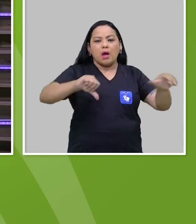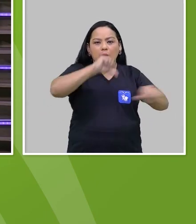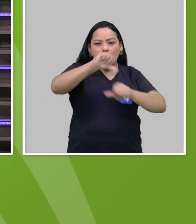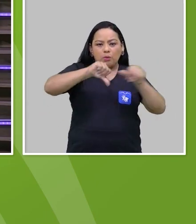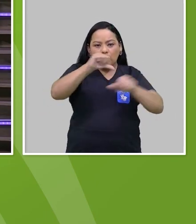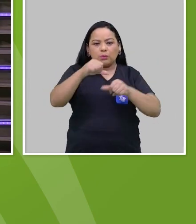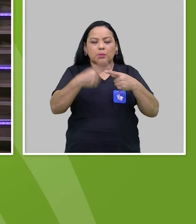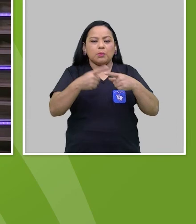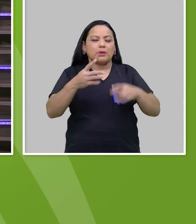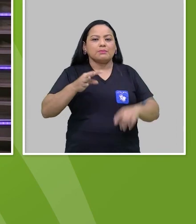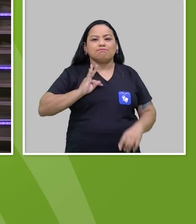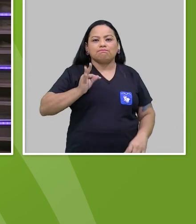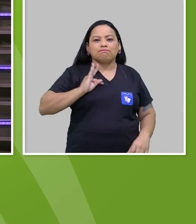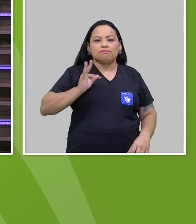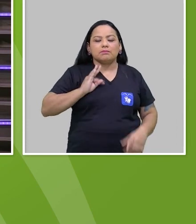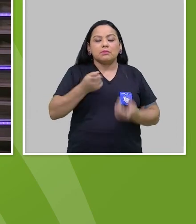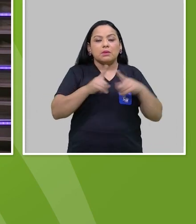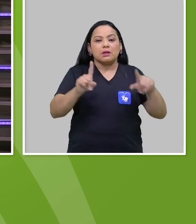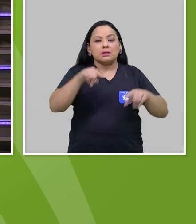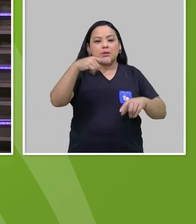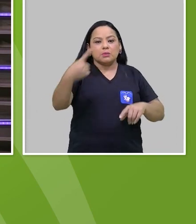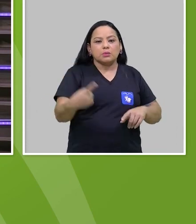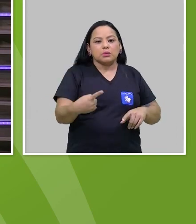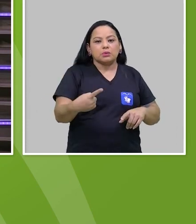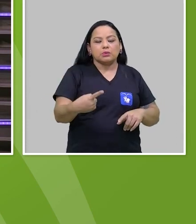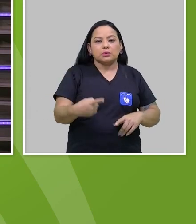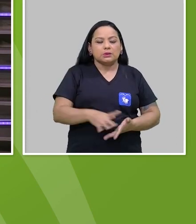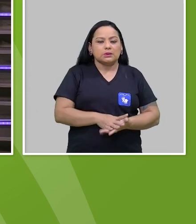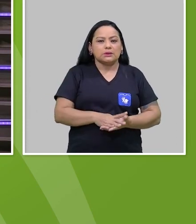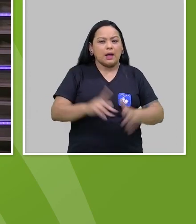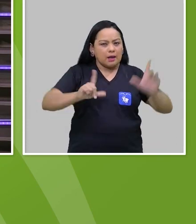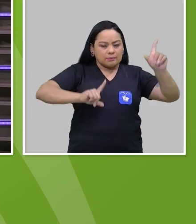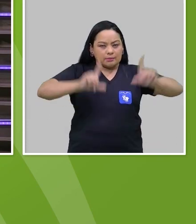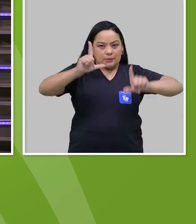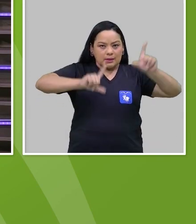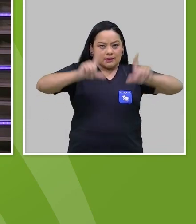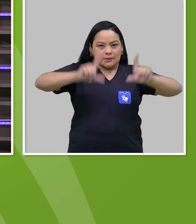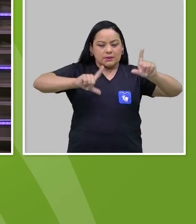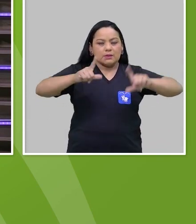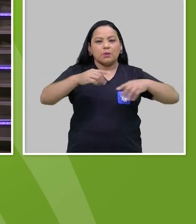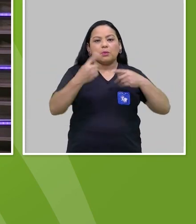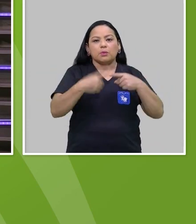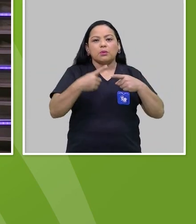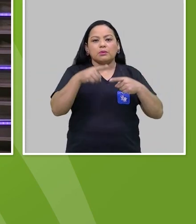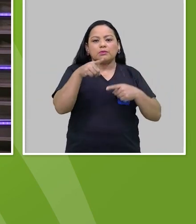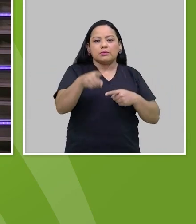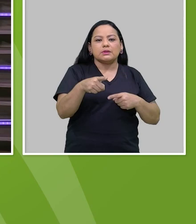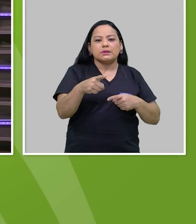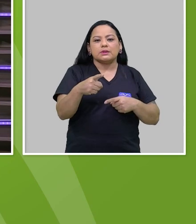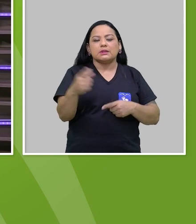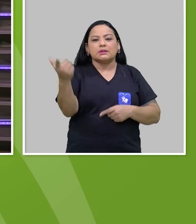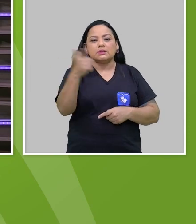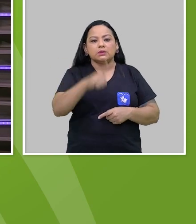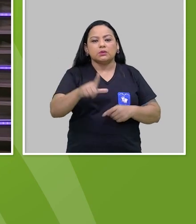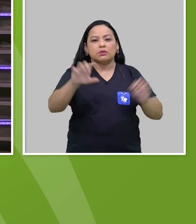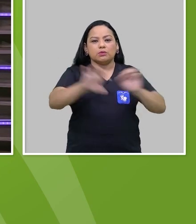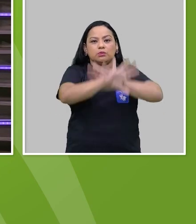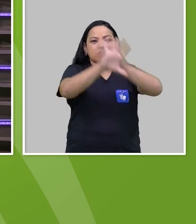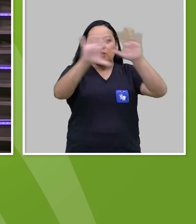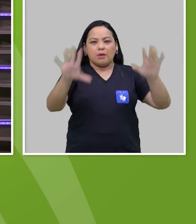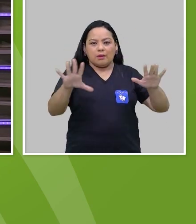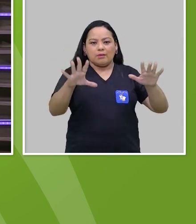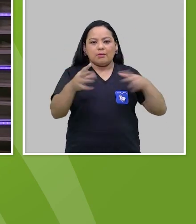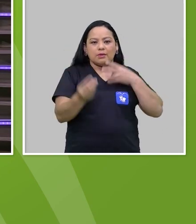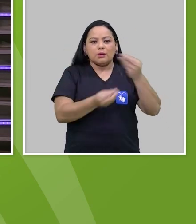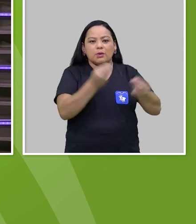aí pela tecnologia, mas depois do alto-falante da sua TV, para você, eu tenho de novo o ar. Então, era como